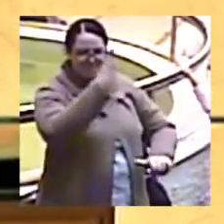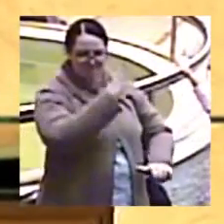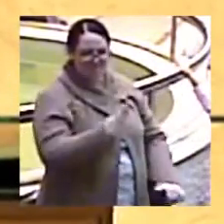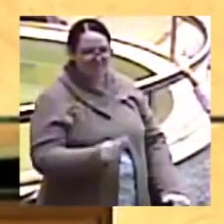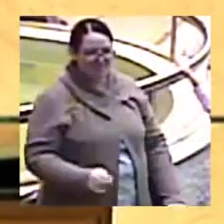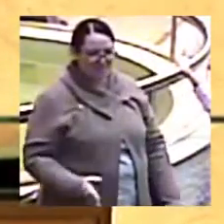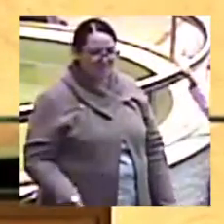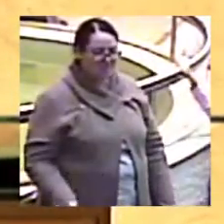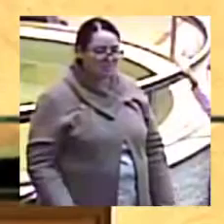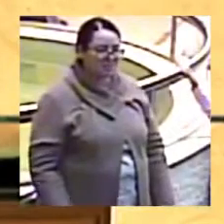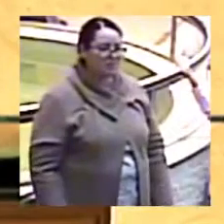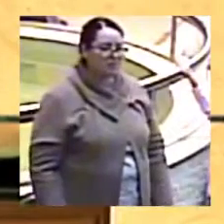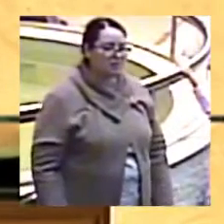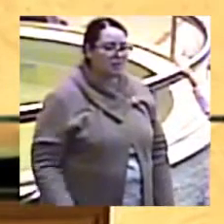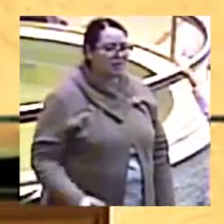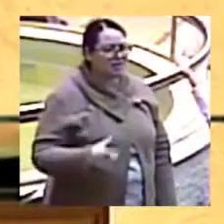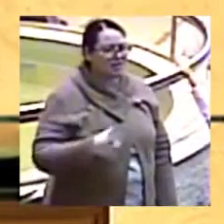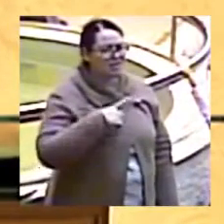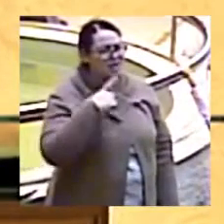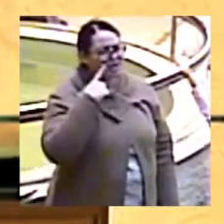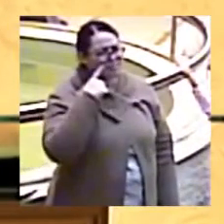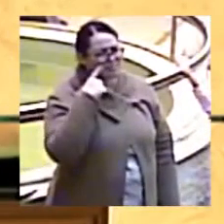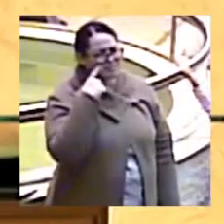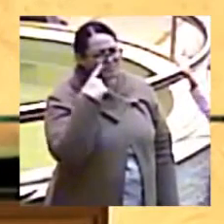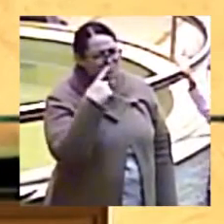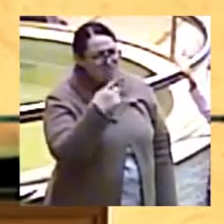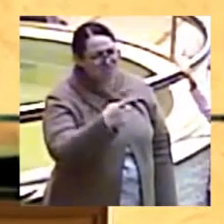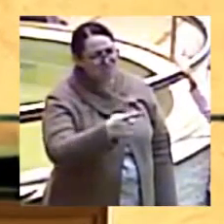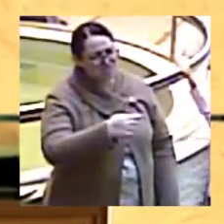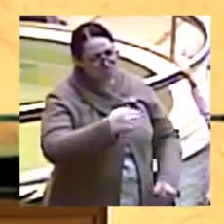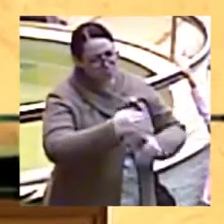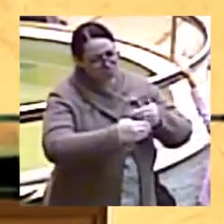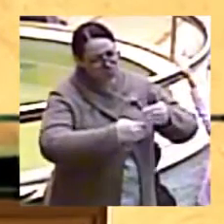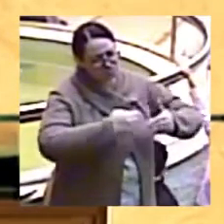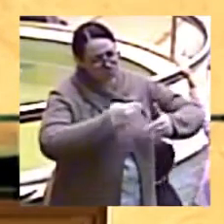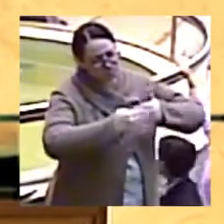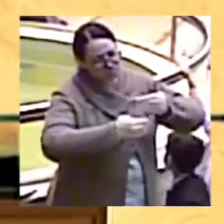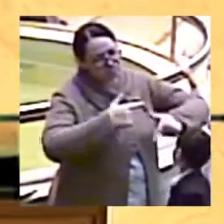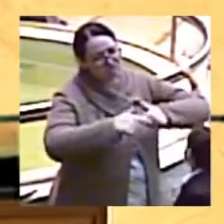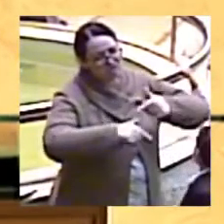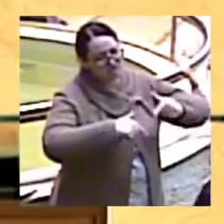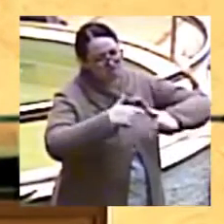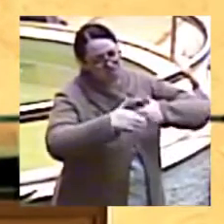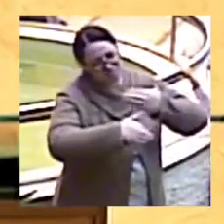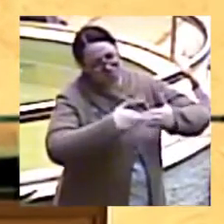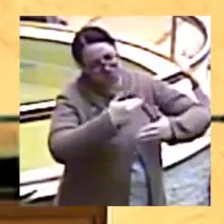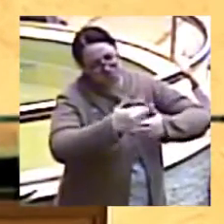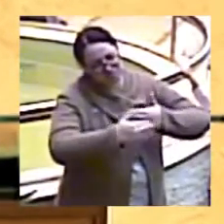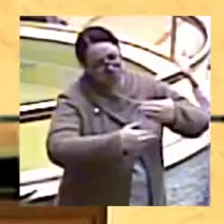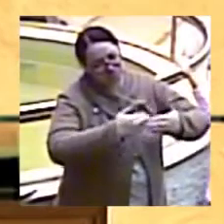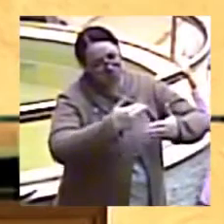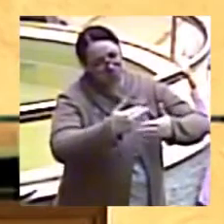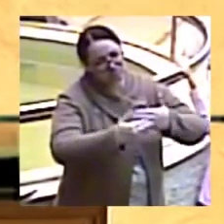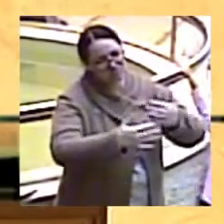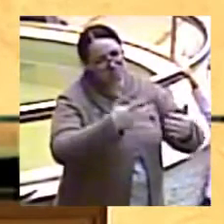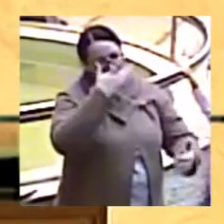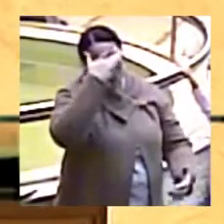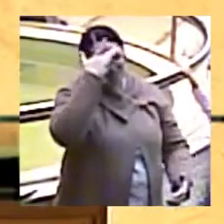E eu tenho visto no meu ministério, principalmente pessoas que trabalham na área empresarial,